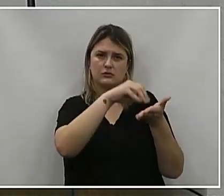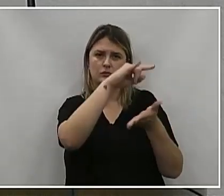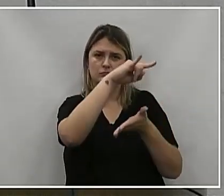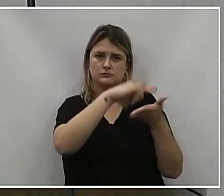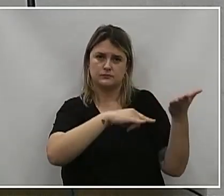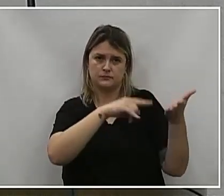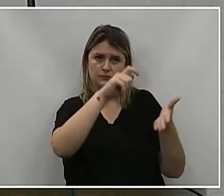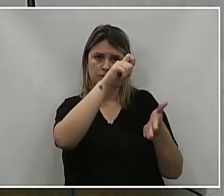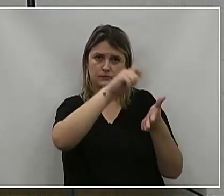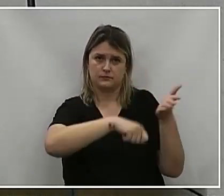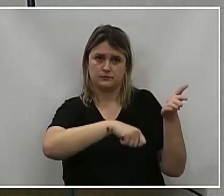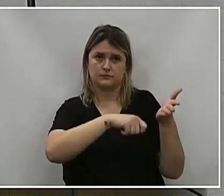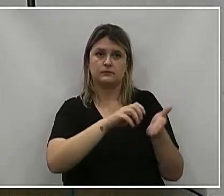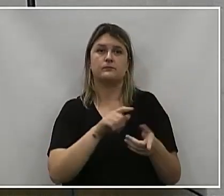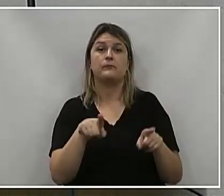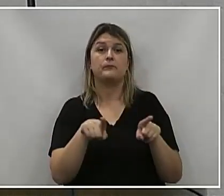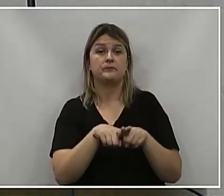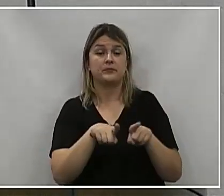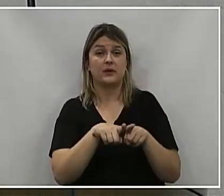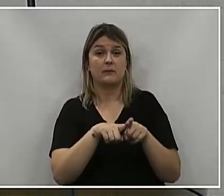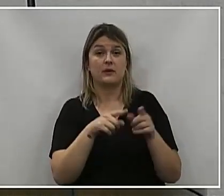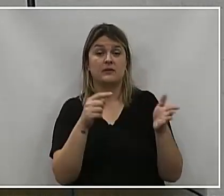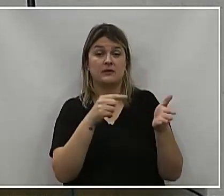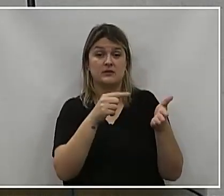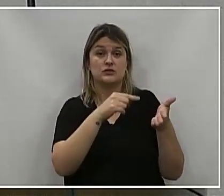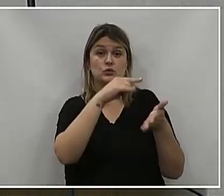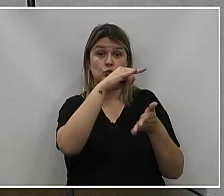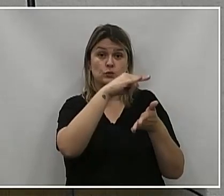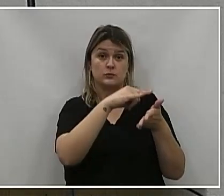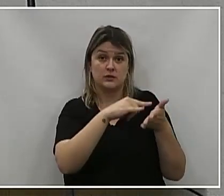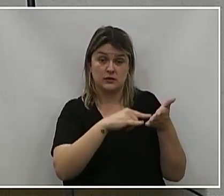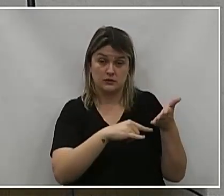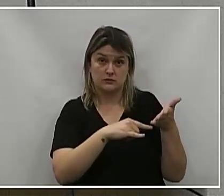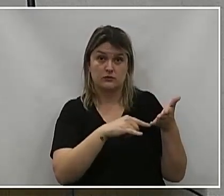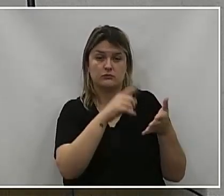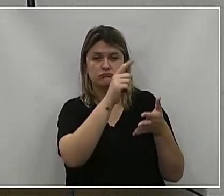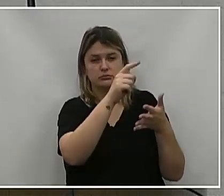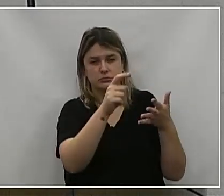no contrato, e a partir daqueles pontos que